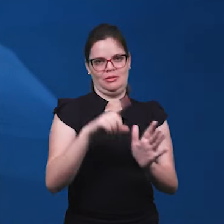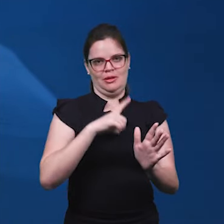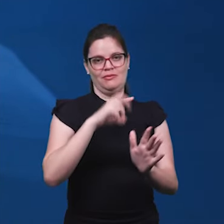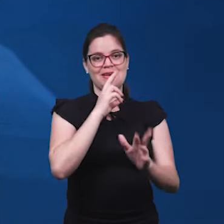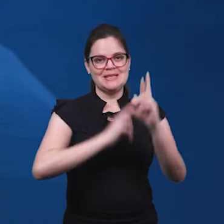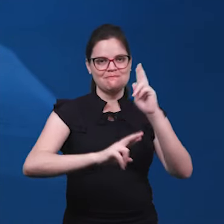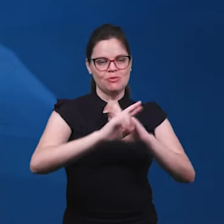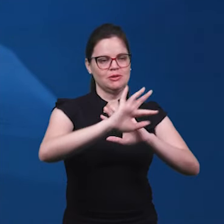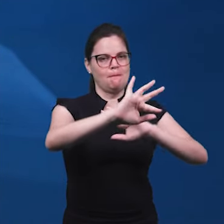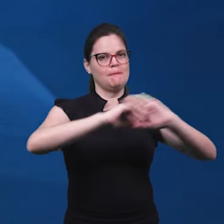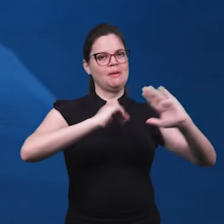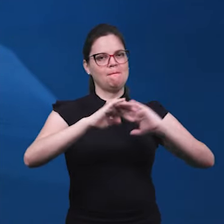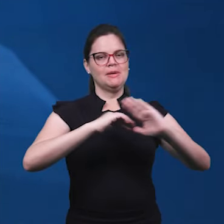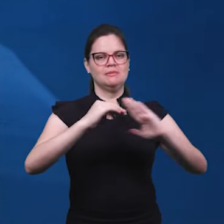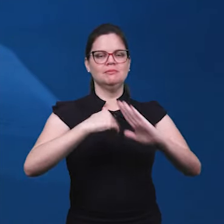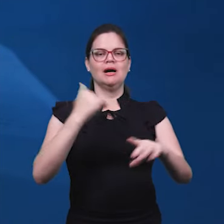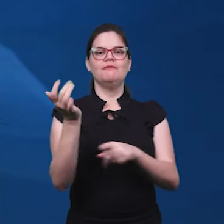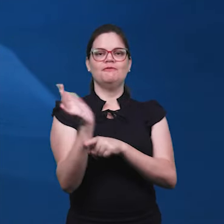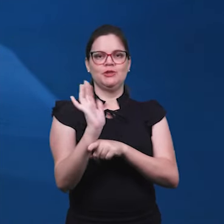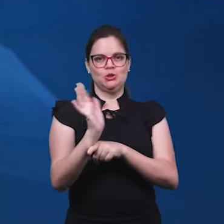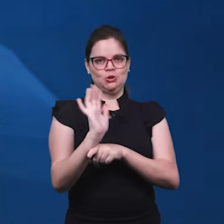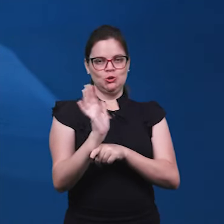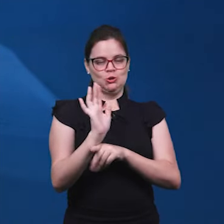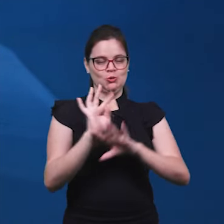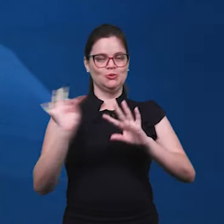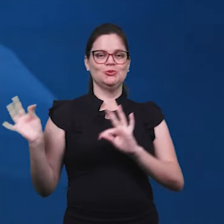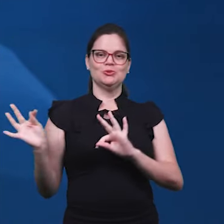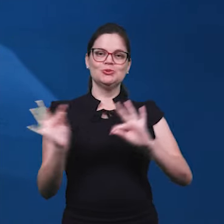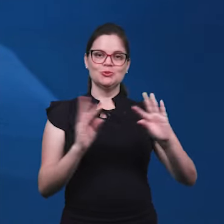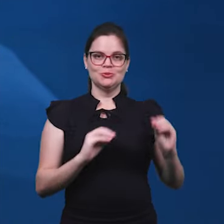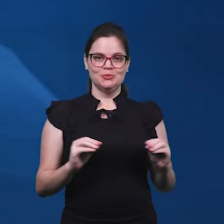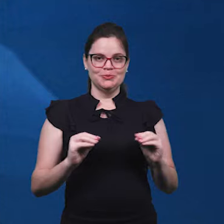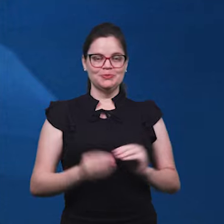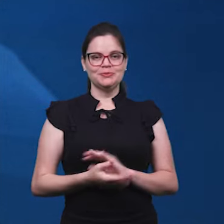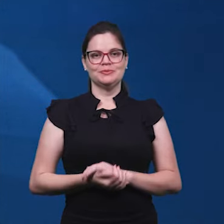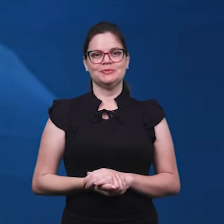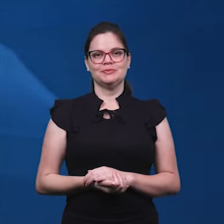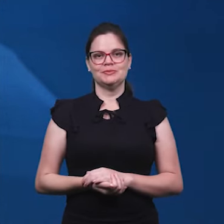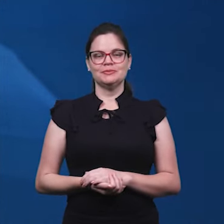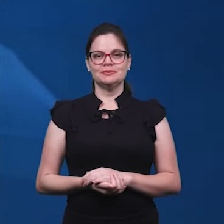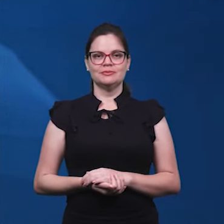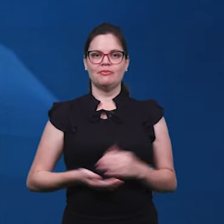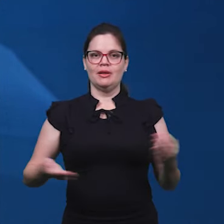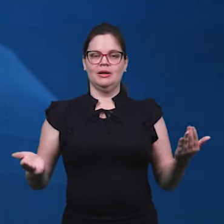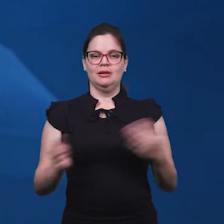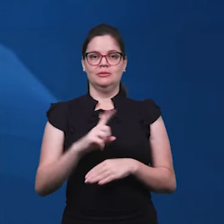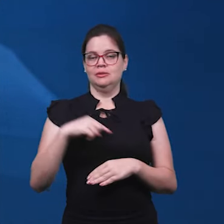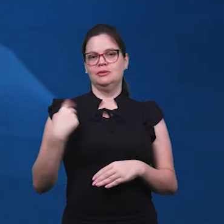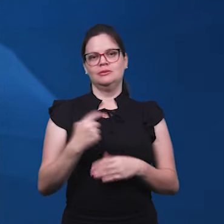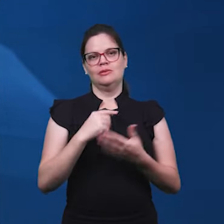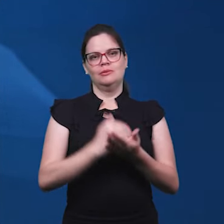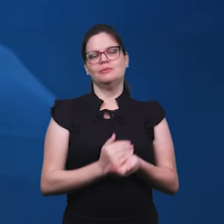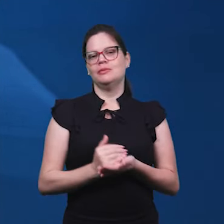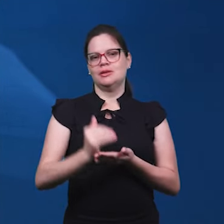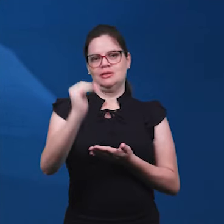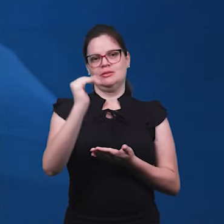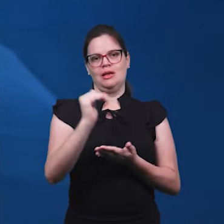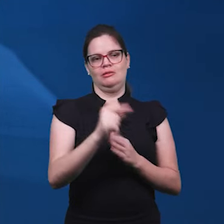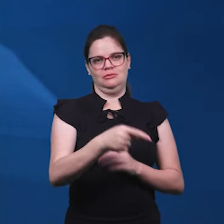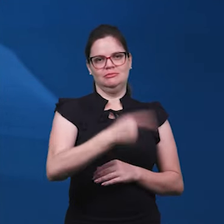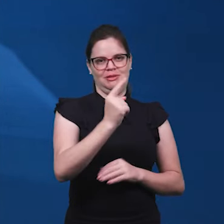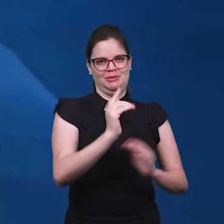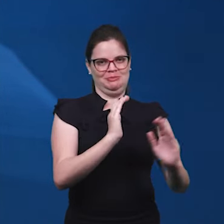para participarem respondendo a perguntas que foram formuladas para esta Escola Bíblica. E nós vamos então agora dar início